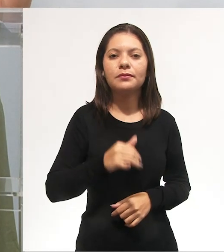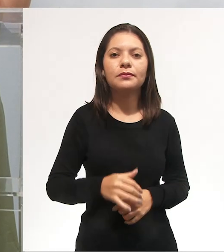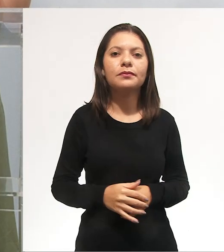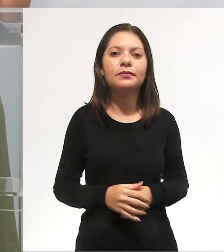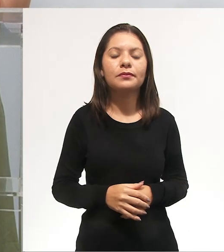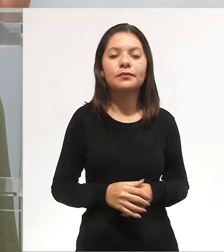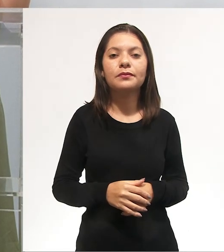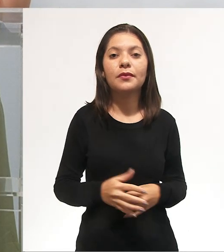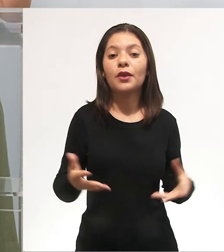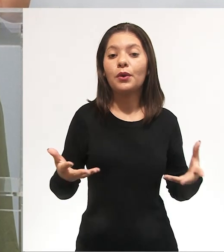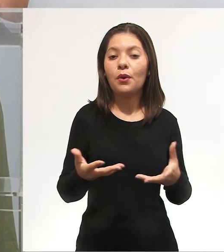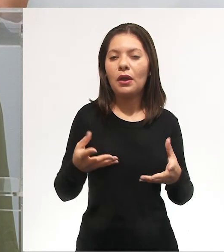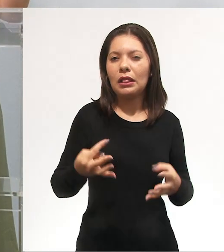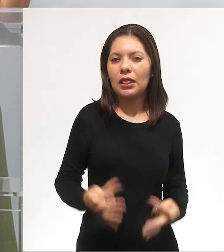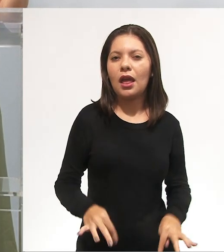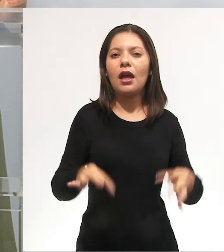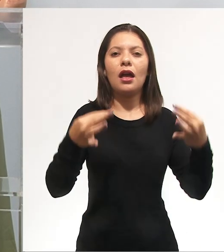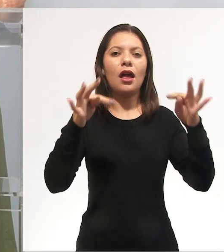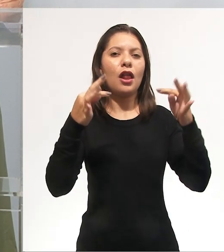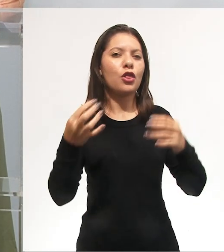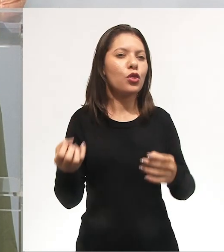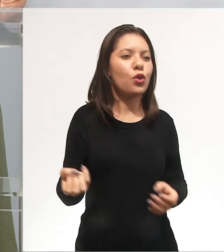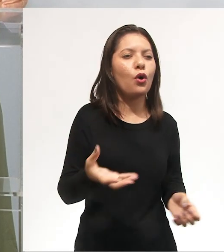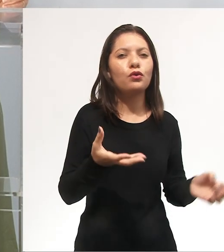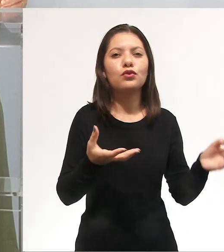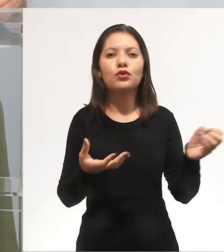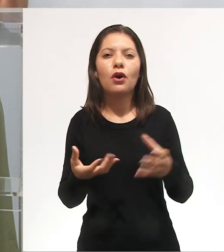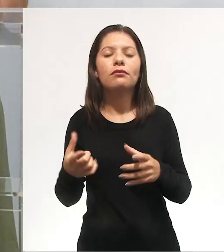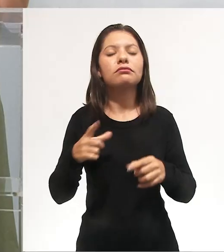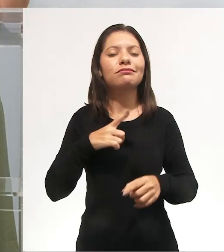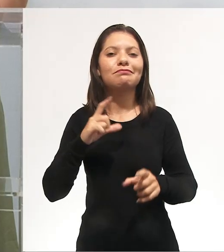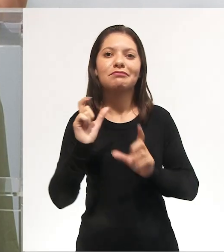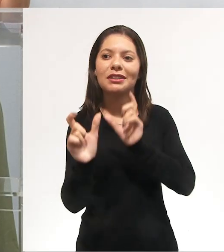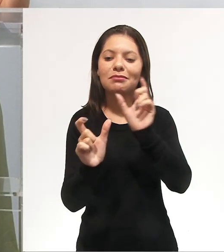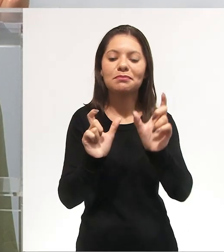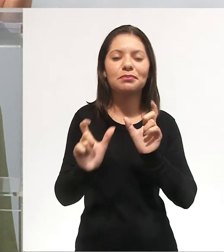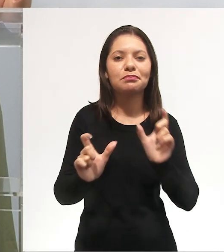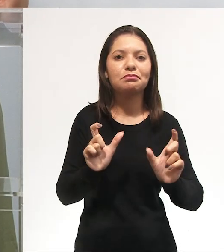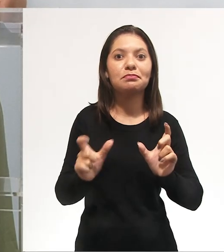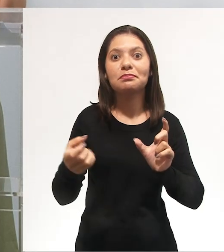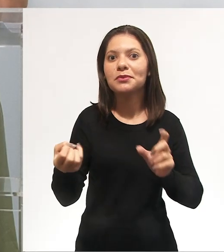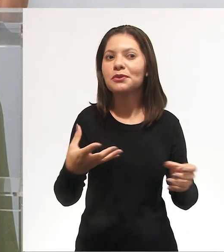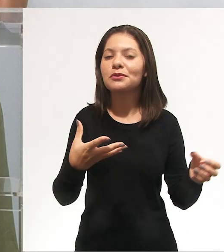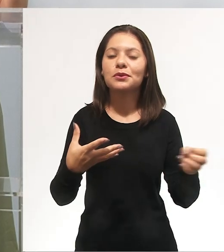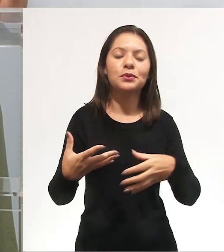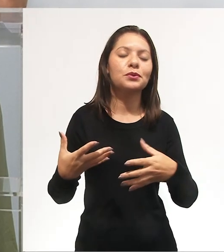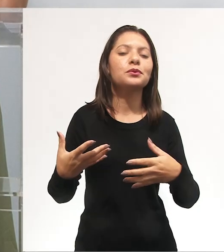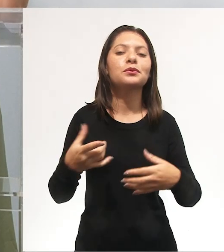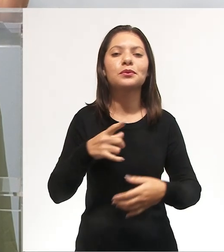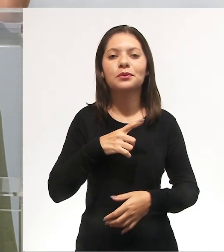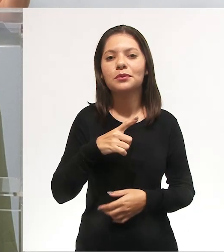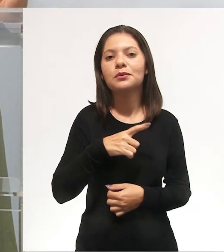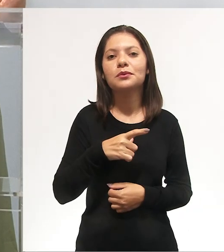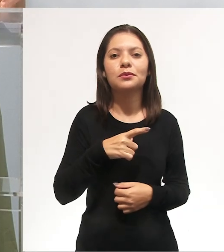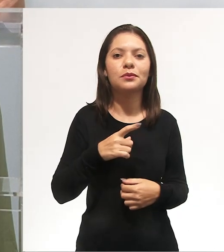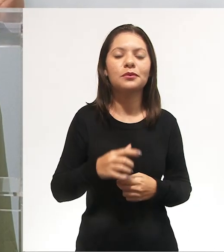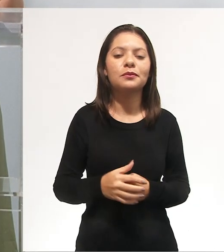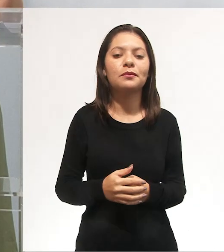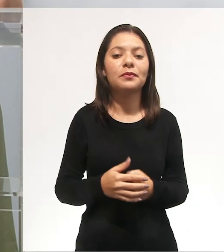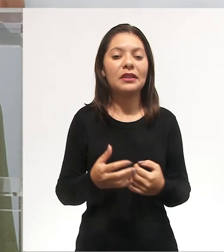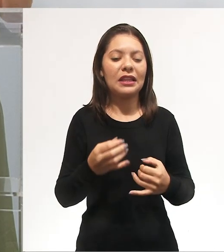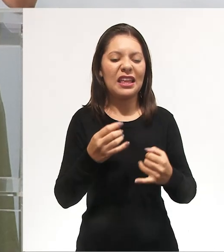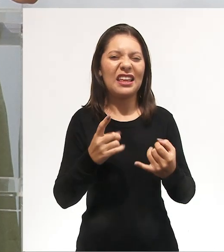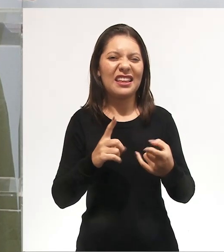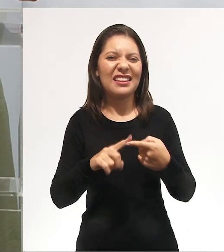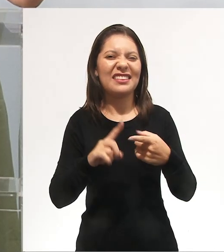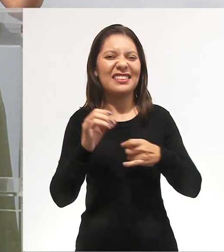com o surgimento das novas tecnologias, novas palavras vão sendo inseridas no nosso vocabulário,